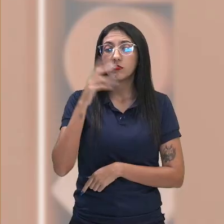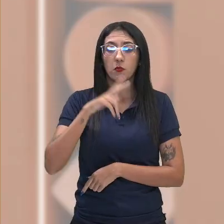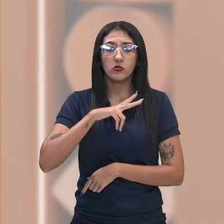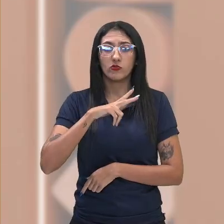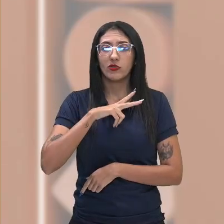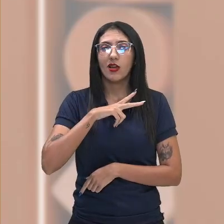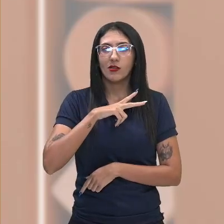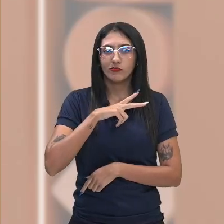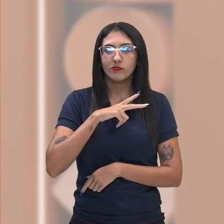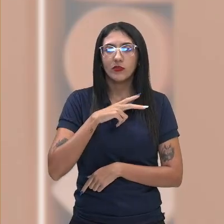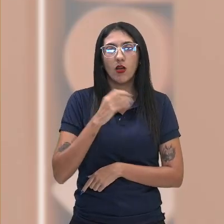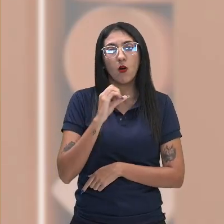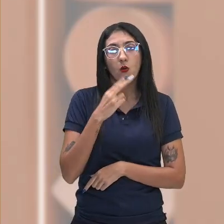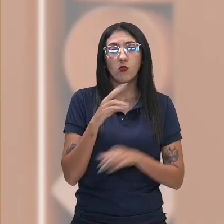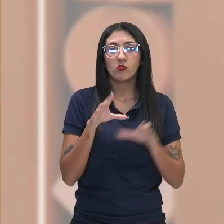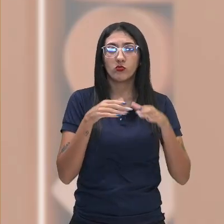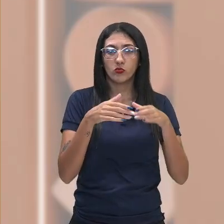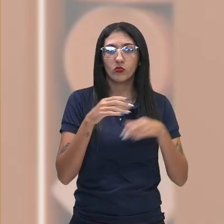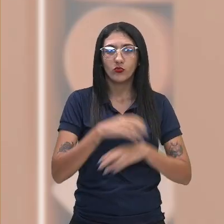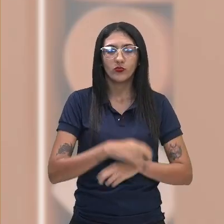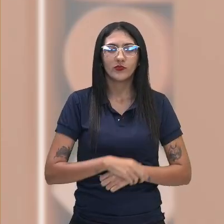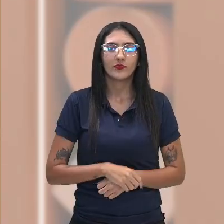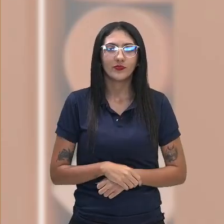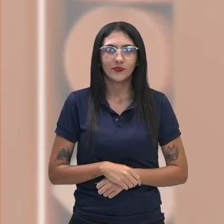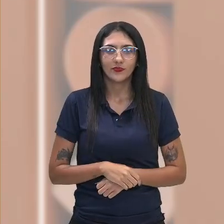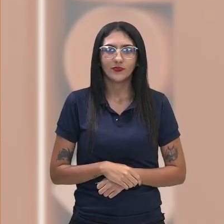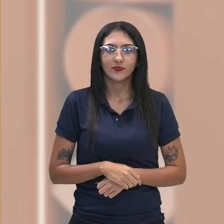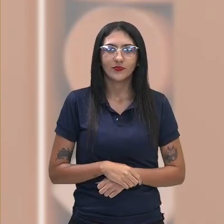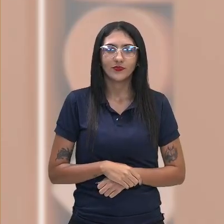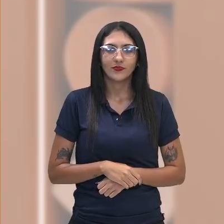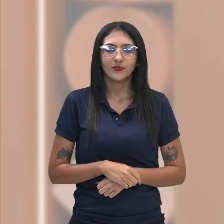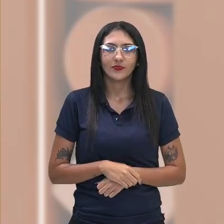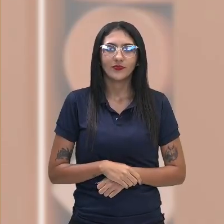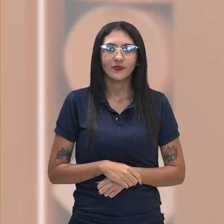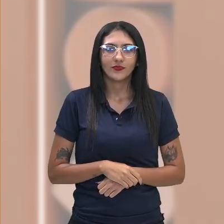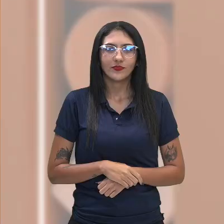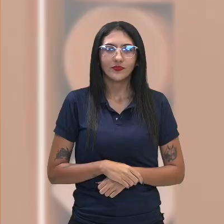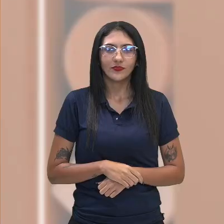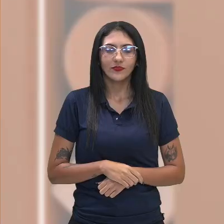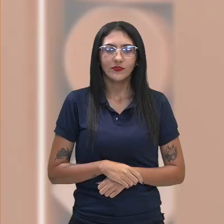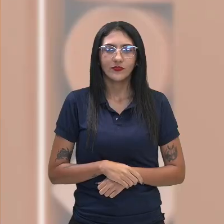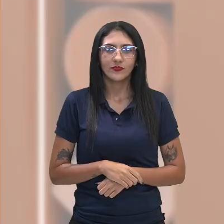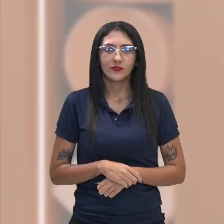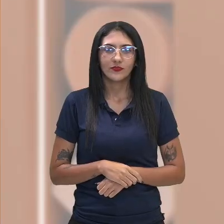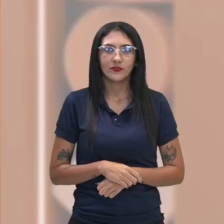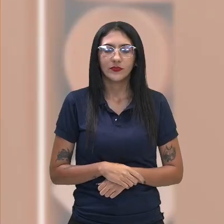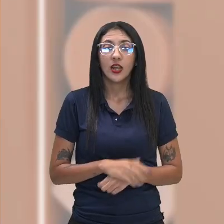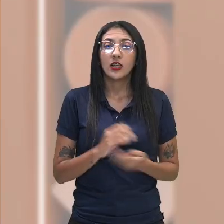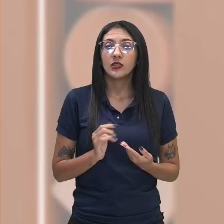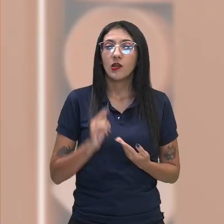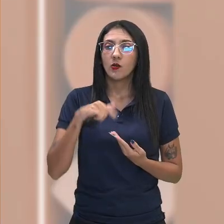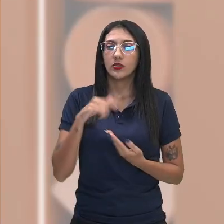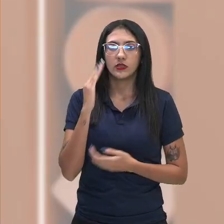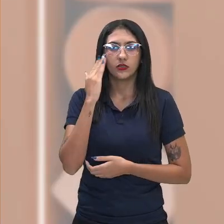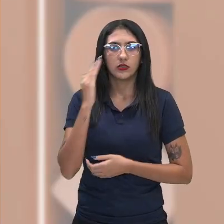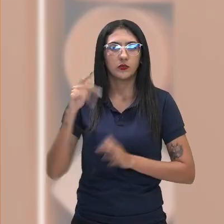individual ou coletiva. Dentro desse processo de compreensão do tempo histórico, não